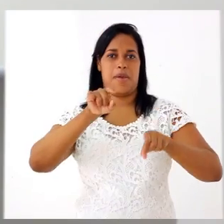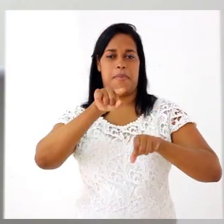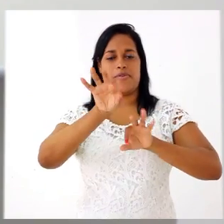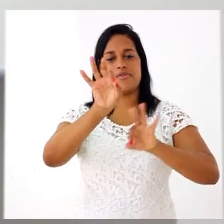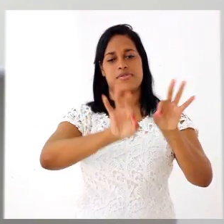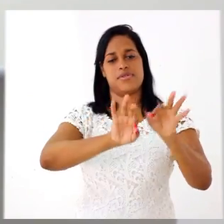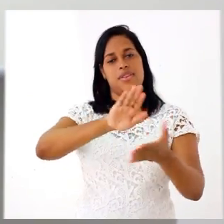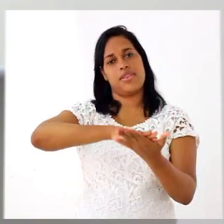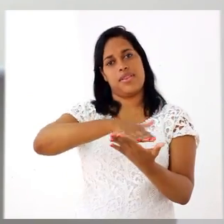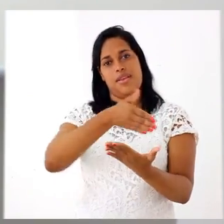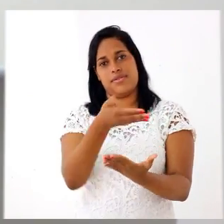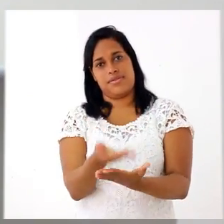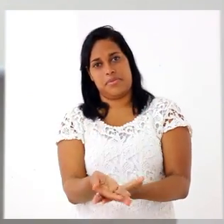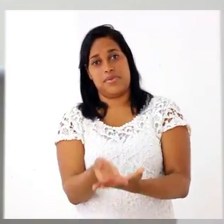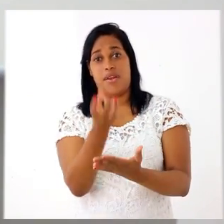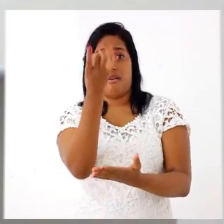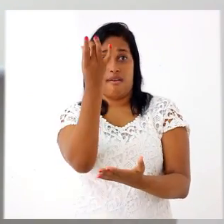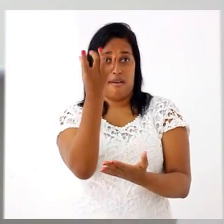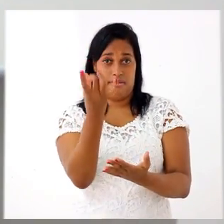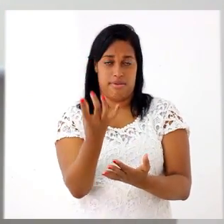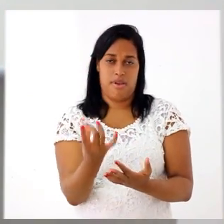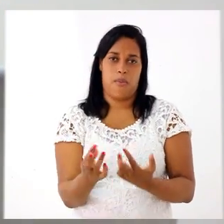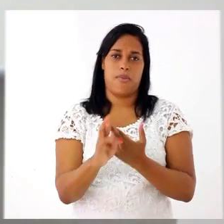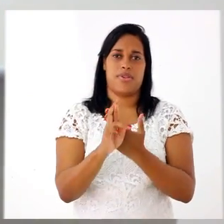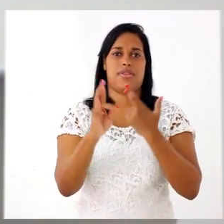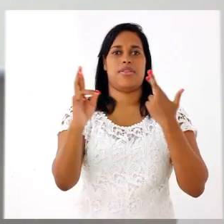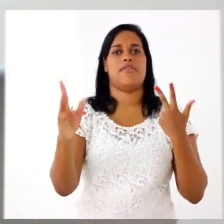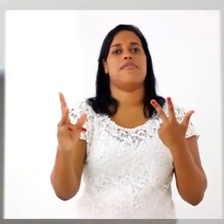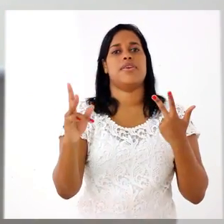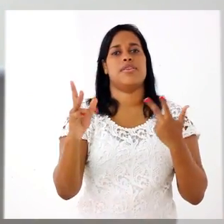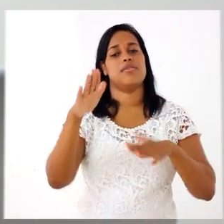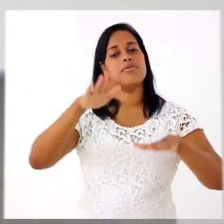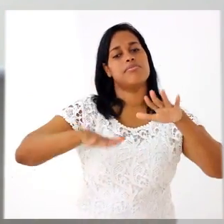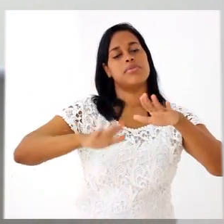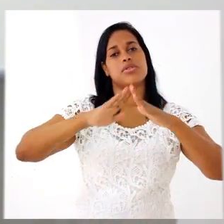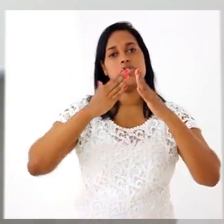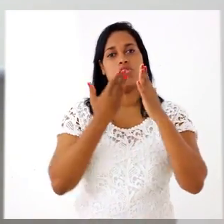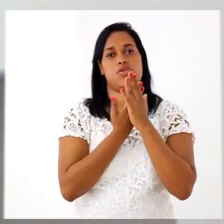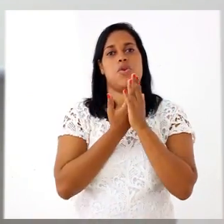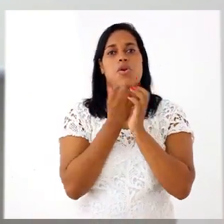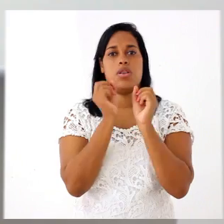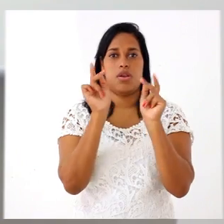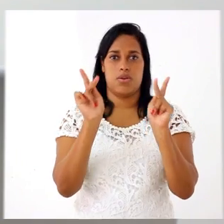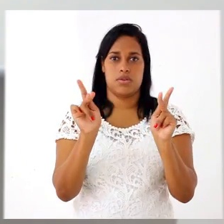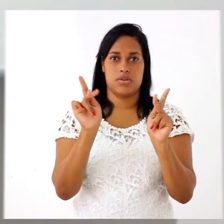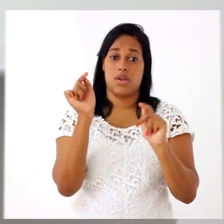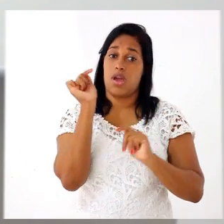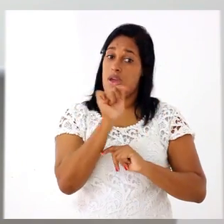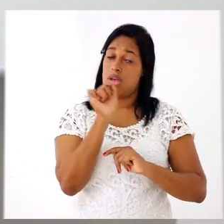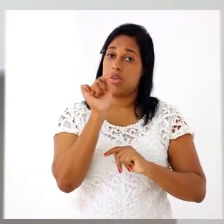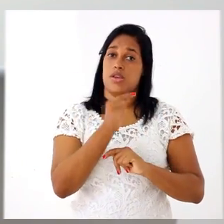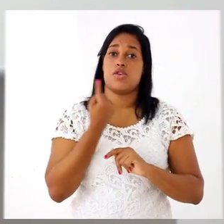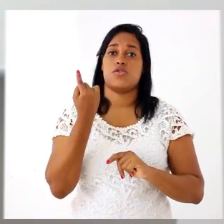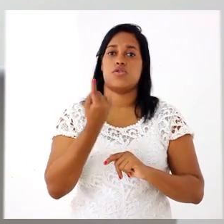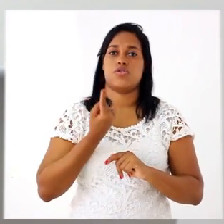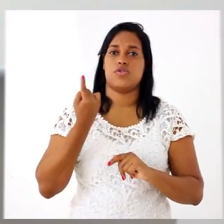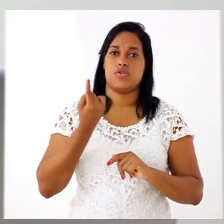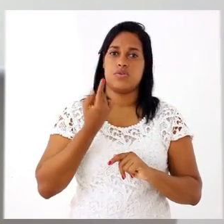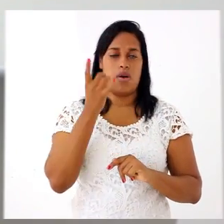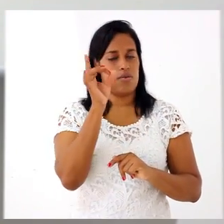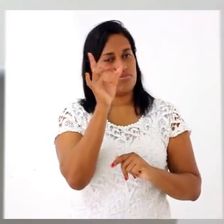Cada caso é um caso. Depende do colégio, da escola que você está modelando. Okay? No nosso caso aqui só temos esses atributos.